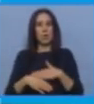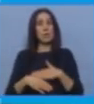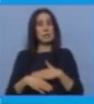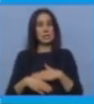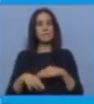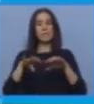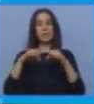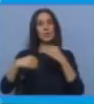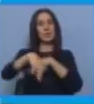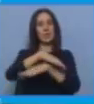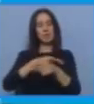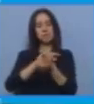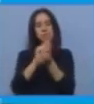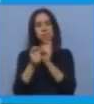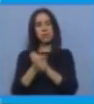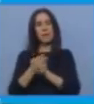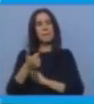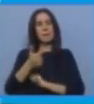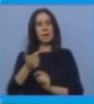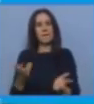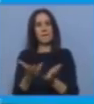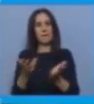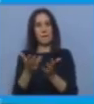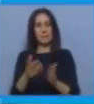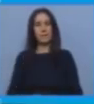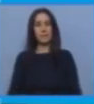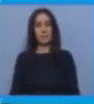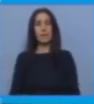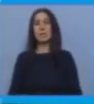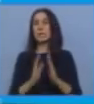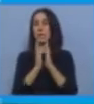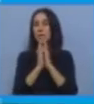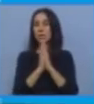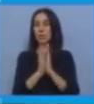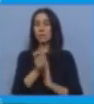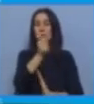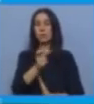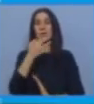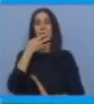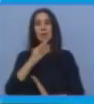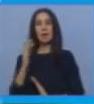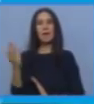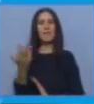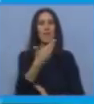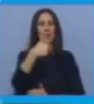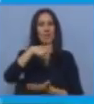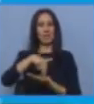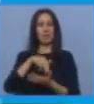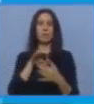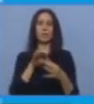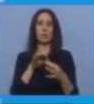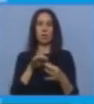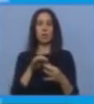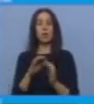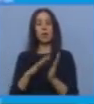transforma a sociedade para o bem. A Igreja é a comunhão dos crentes à volta dele. O Evangelho é